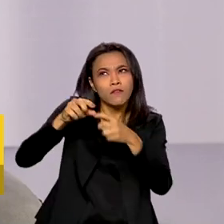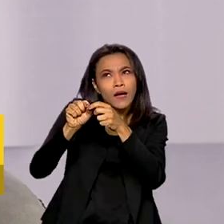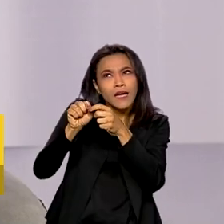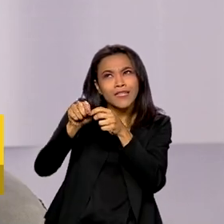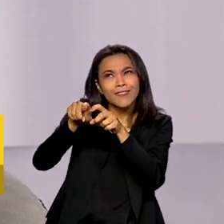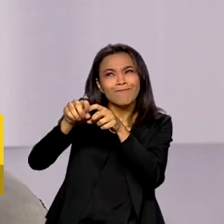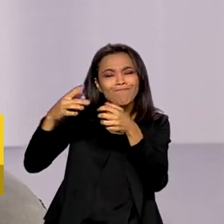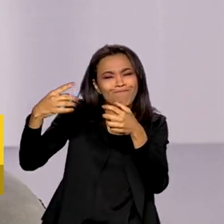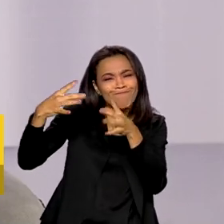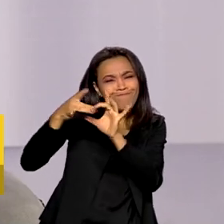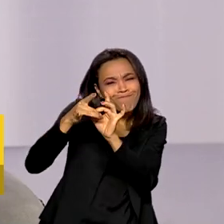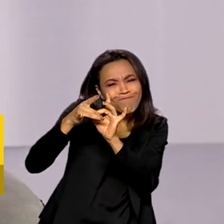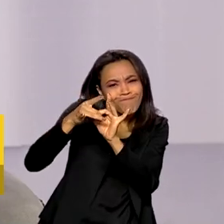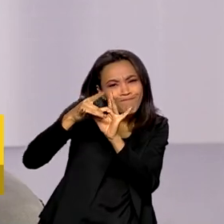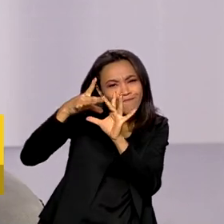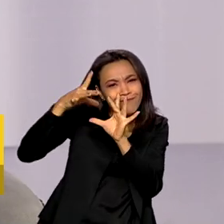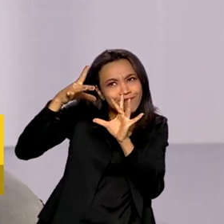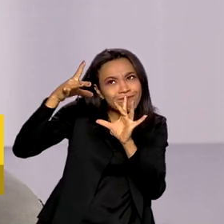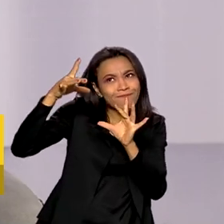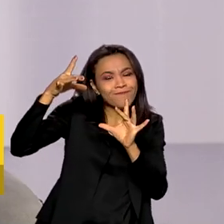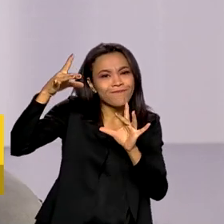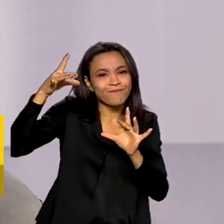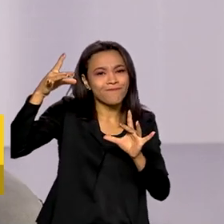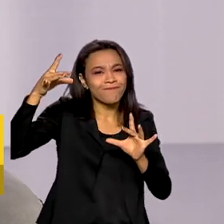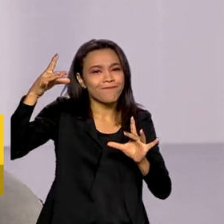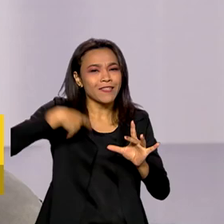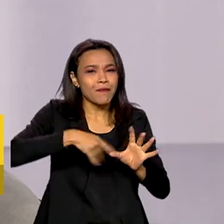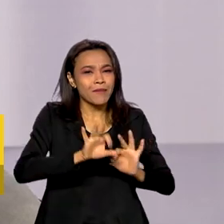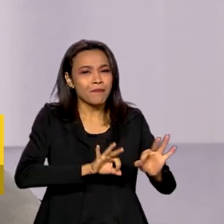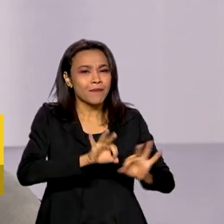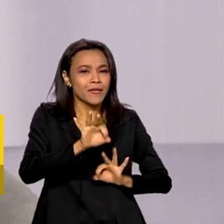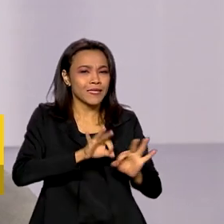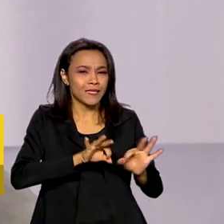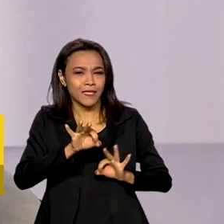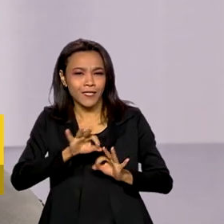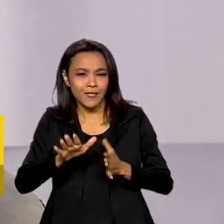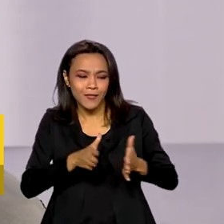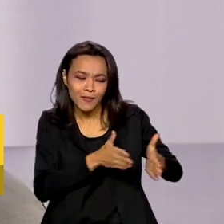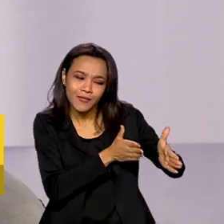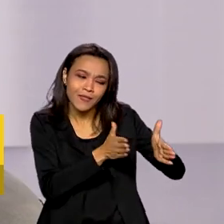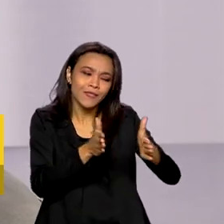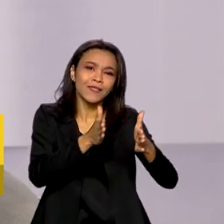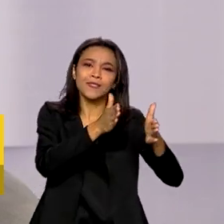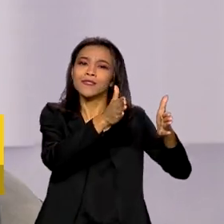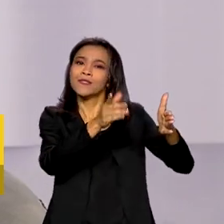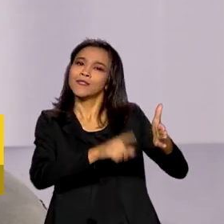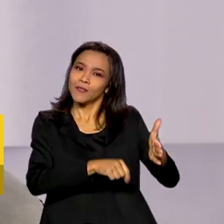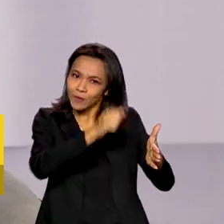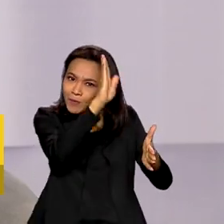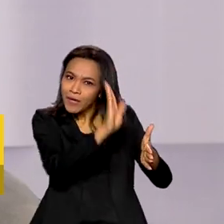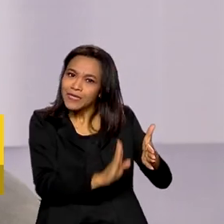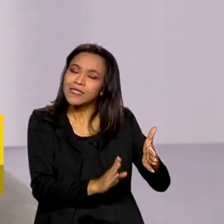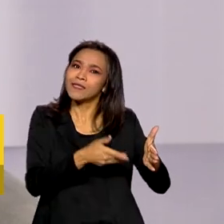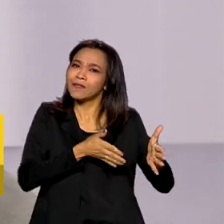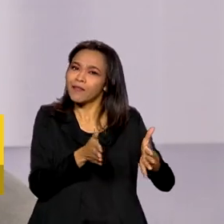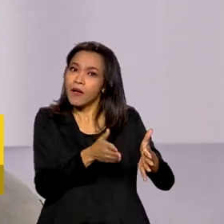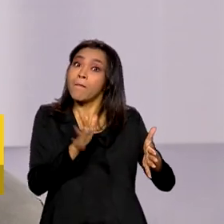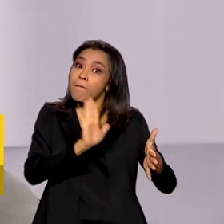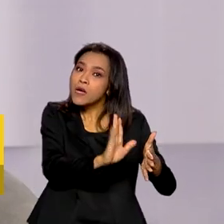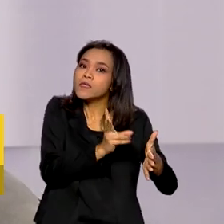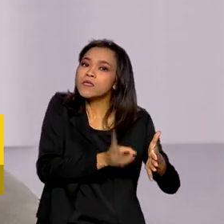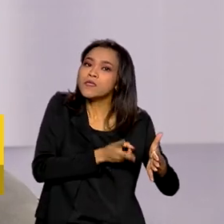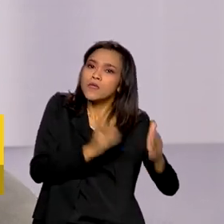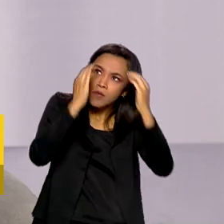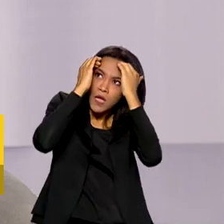das cortes, ele estava preparando um caminho para o Brasil conseguir manter o elo com Portugal, mas um elo de respeito.